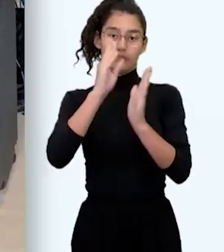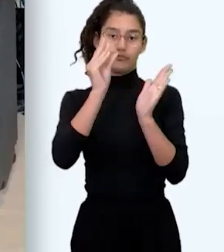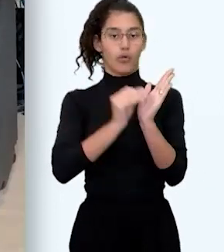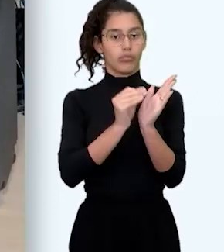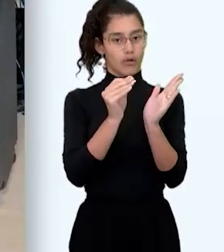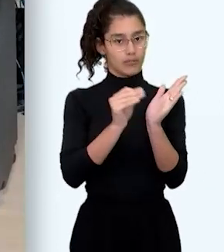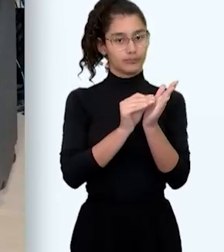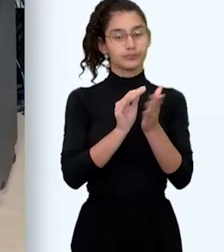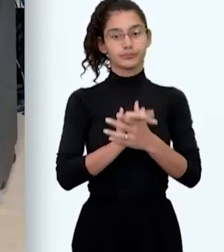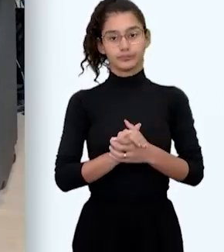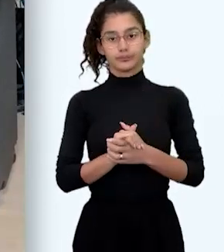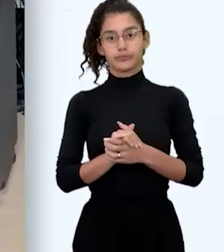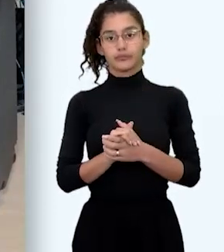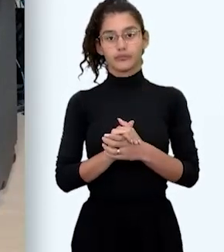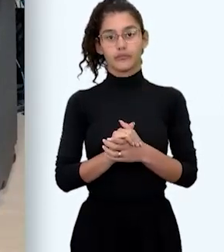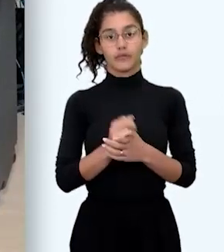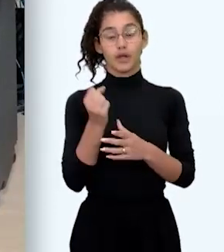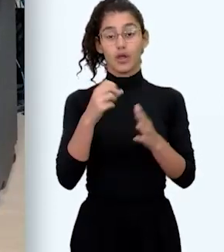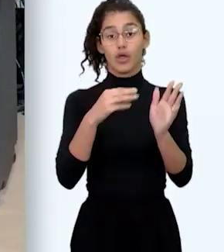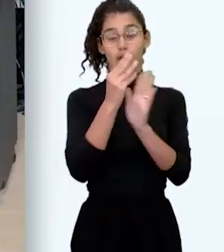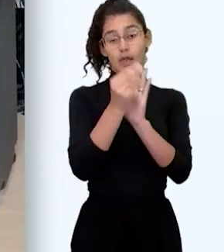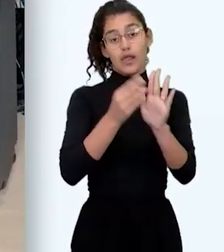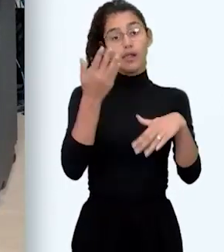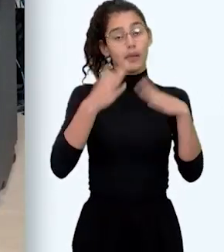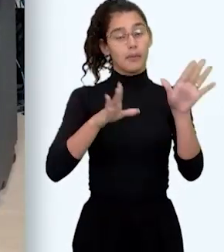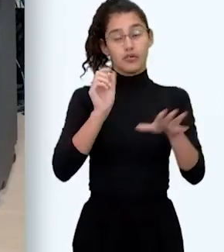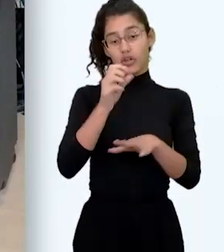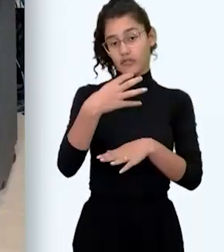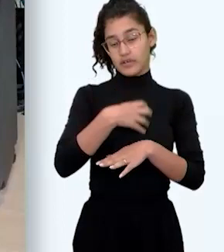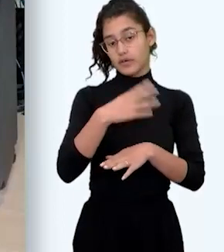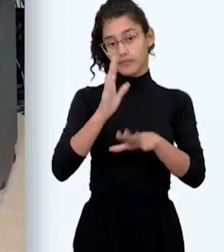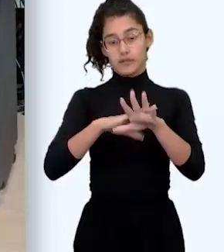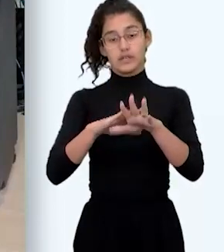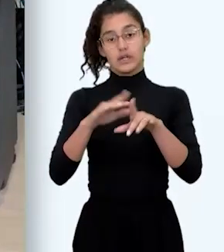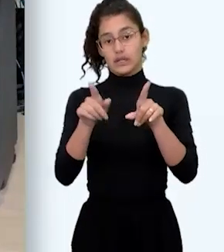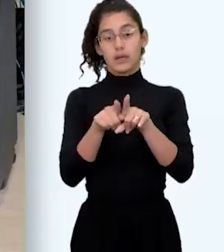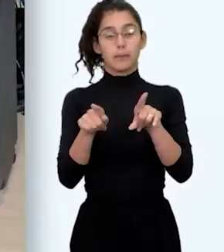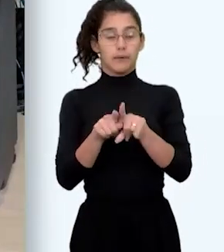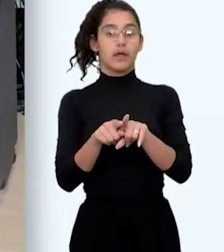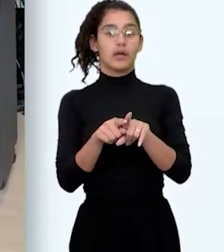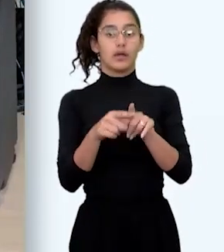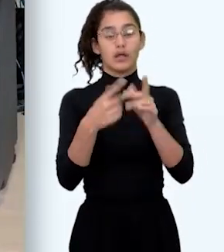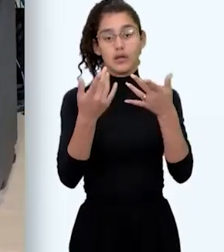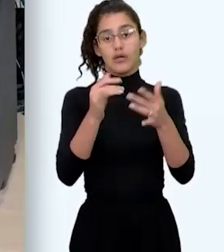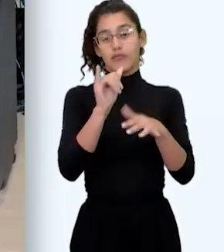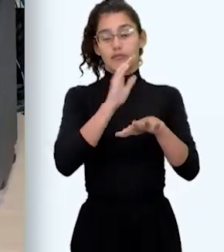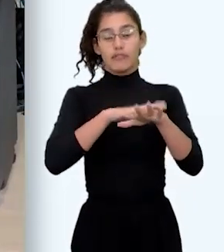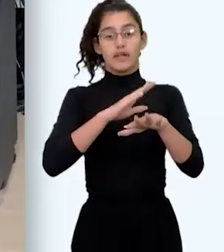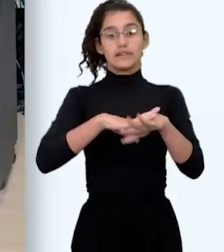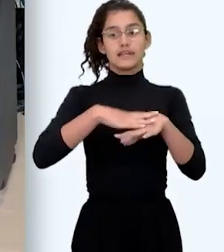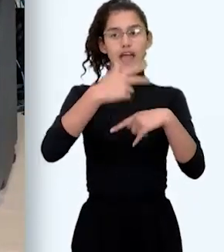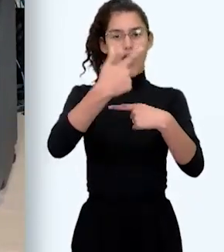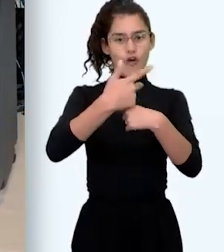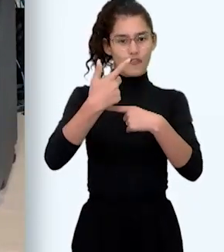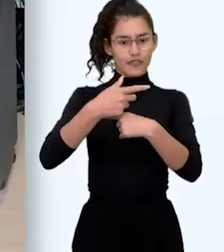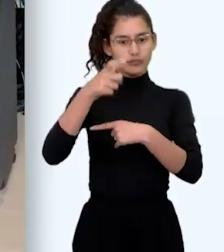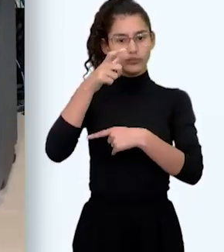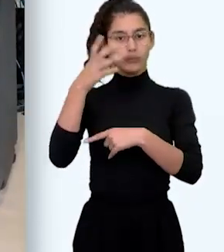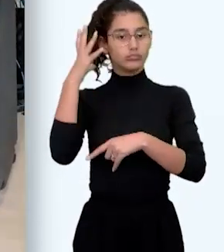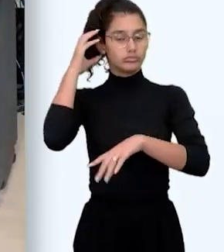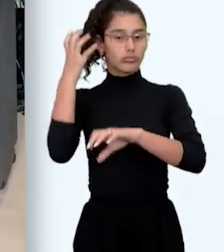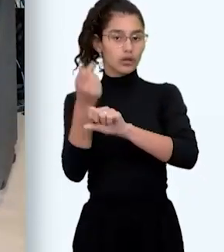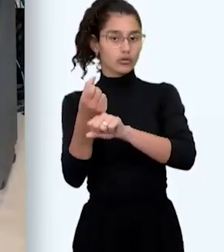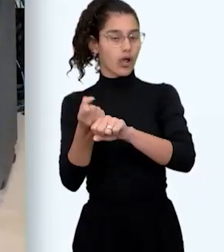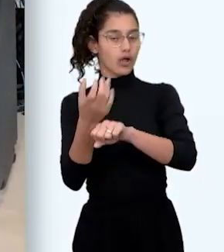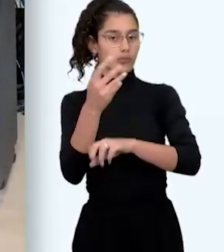Né? E se a gente for falar, aí vai depender do formato que você vai fazer também. Vamos supor, você vai fazer alguma coisa ao vivo, né? Um podcast, por